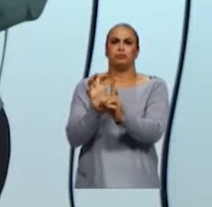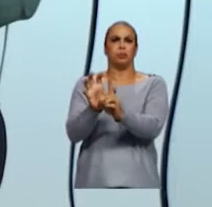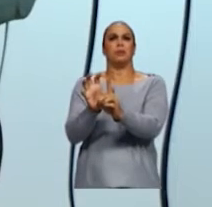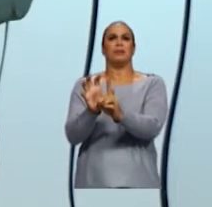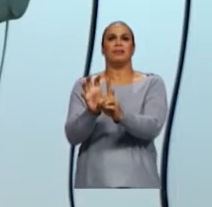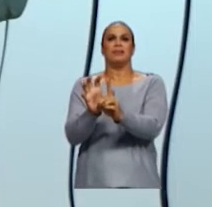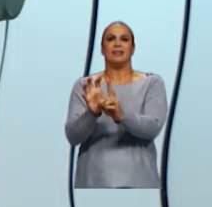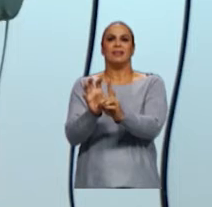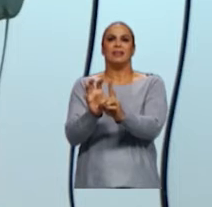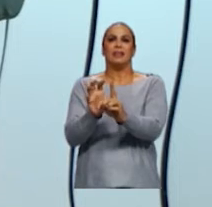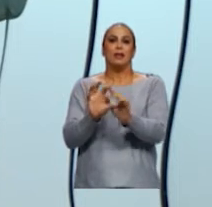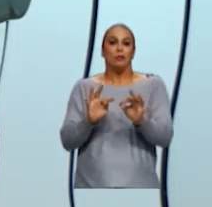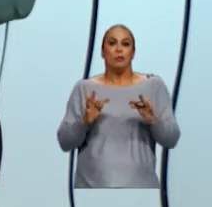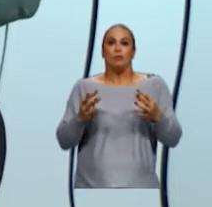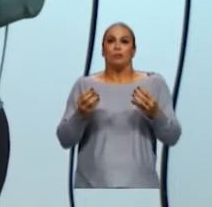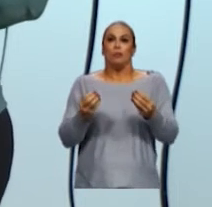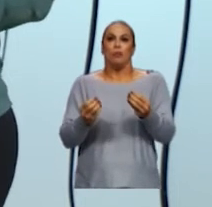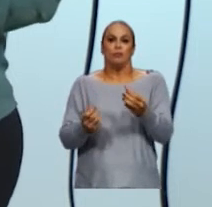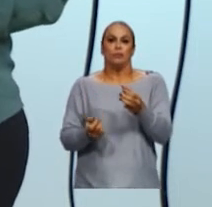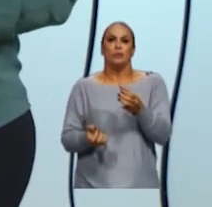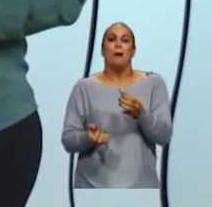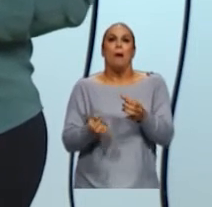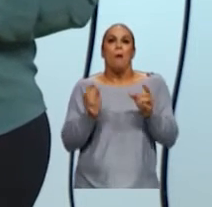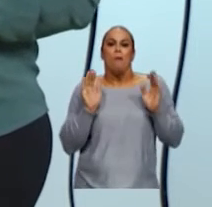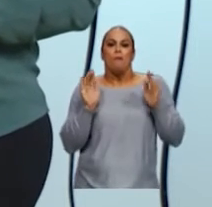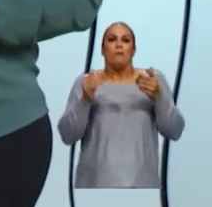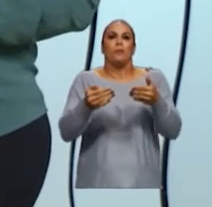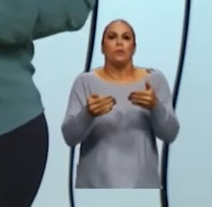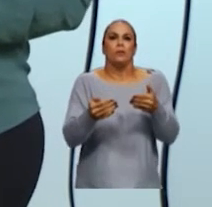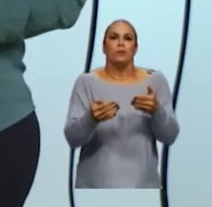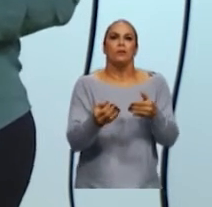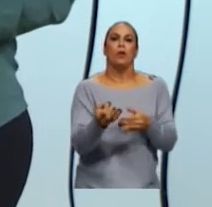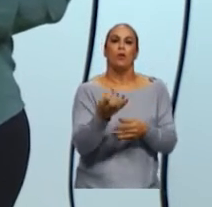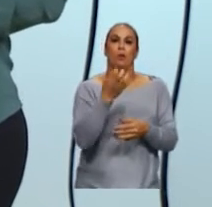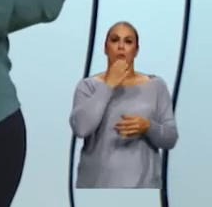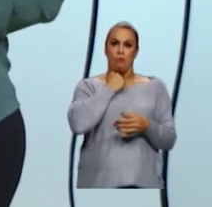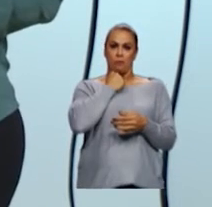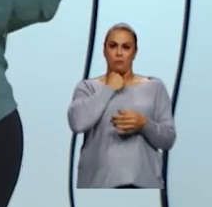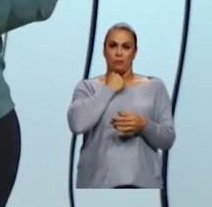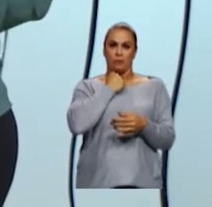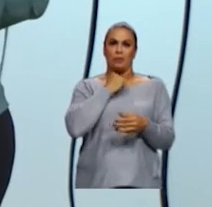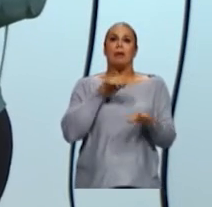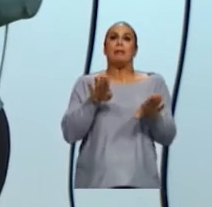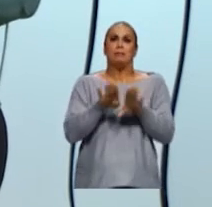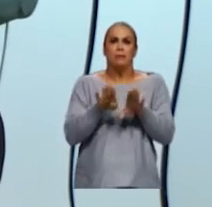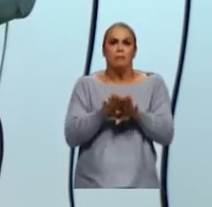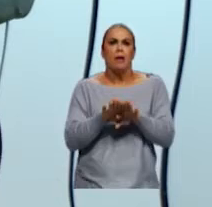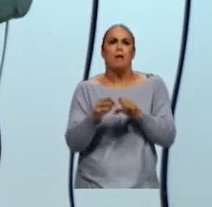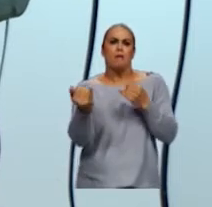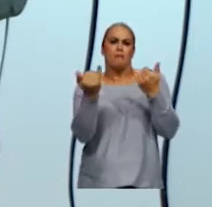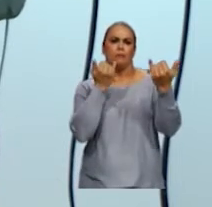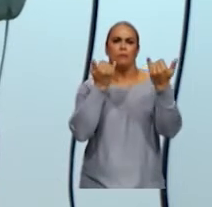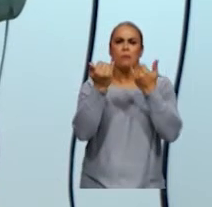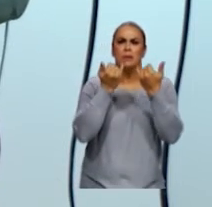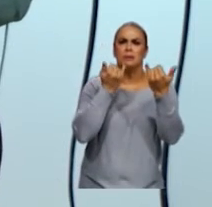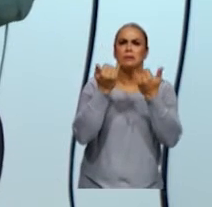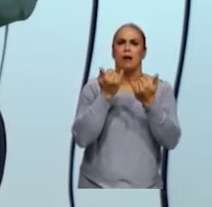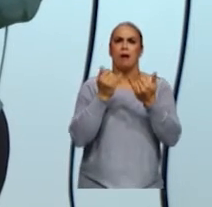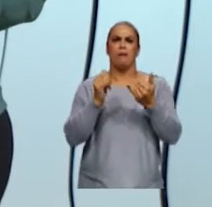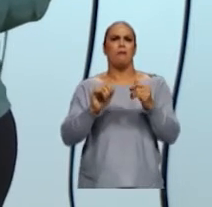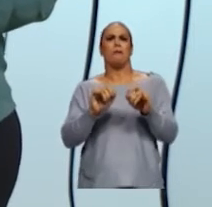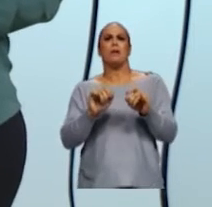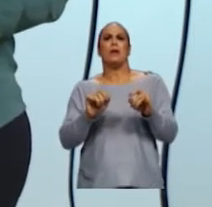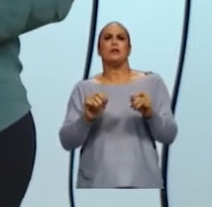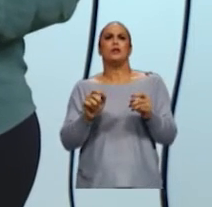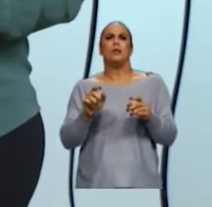à circulação mundial de mercadoria, de informações, de capitais e até mesmo